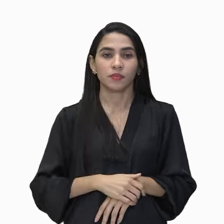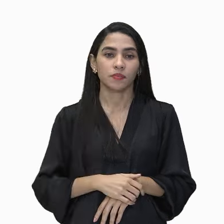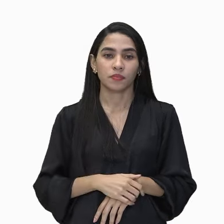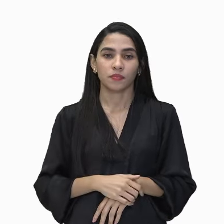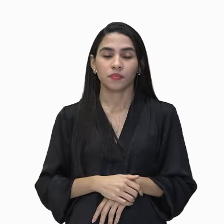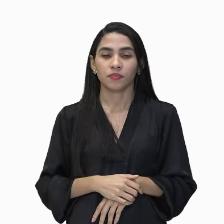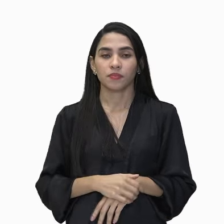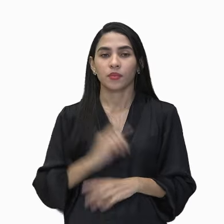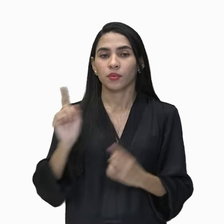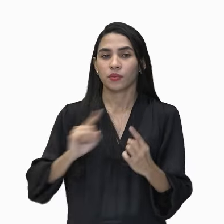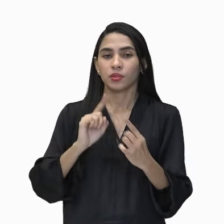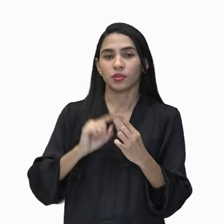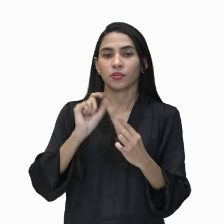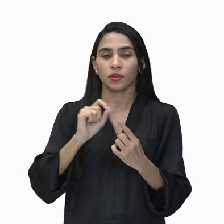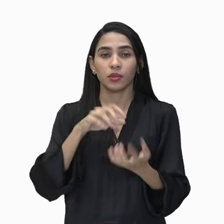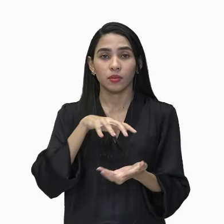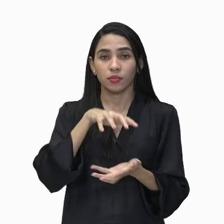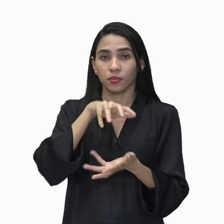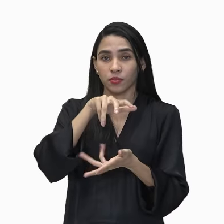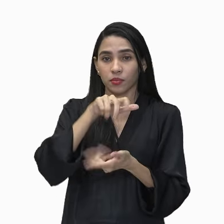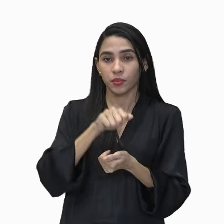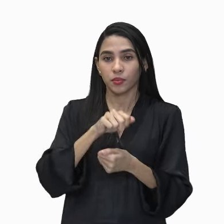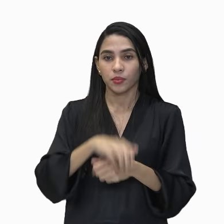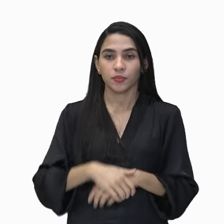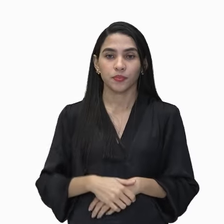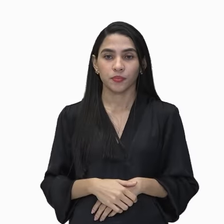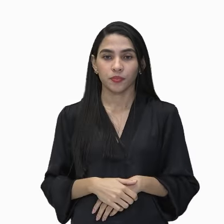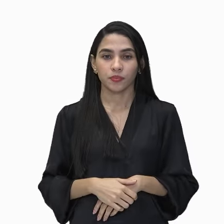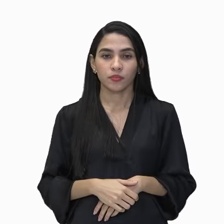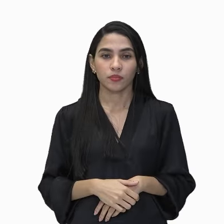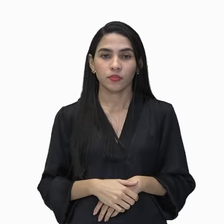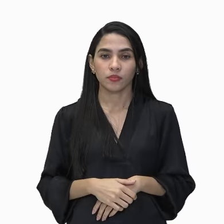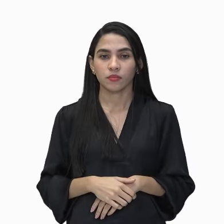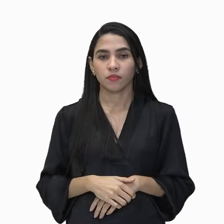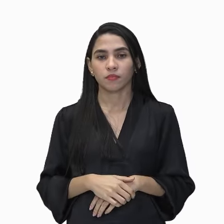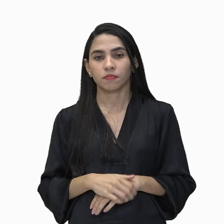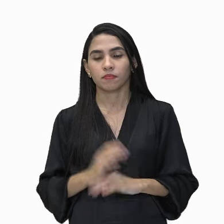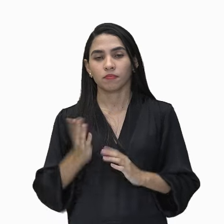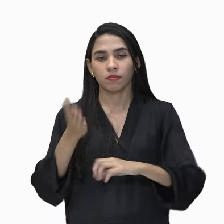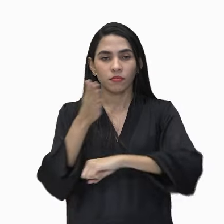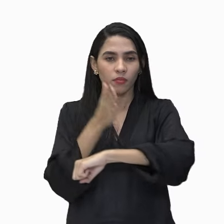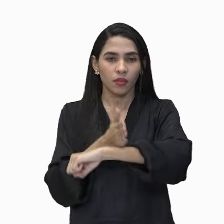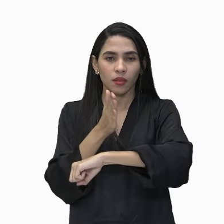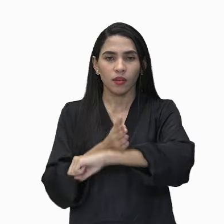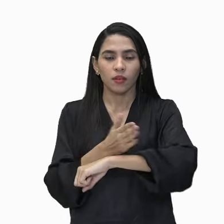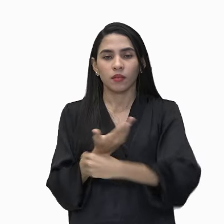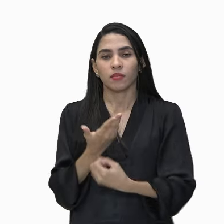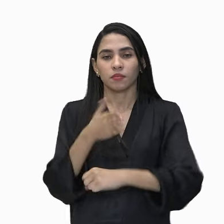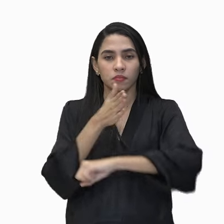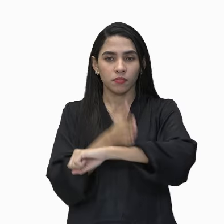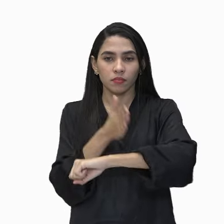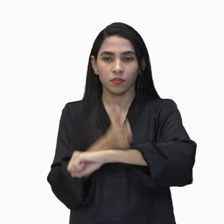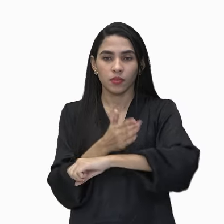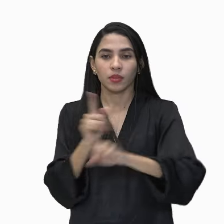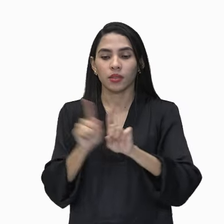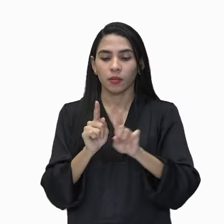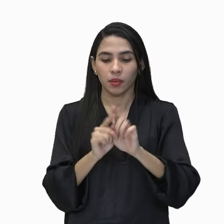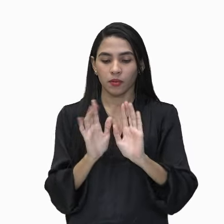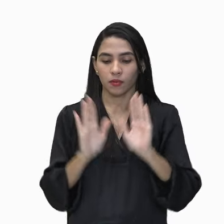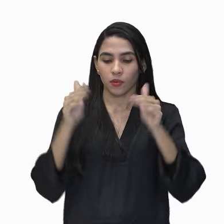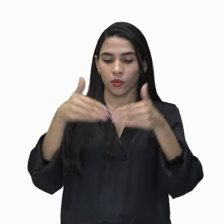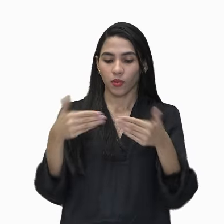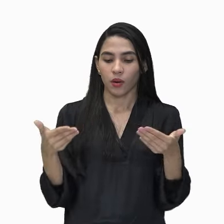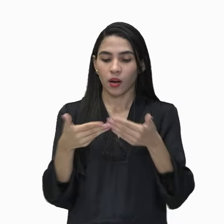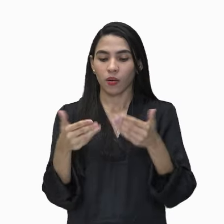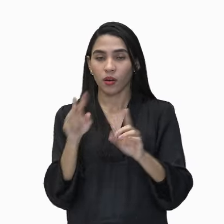tenta entender o mundo, né? Uma visão de mundo, tá bom? Lá na idade mais antiga e medieval, ela se trabalhou um pouco